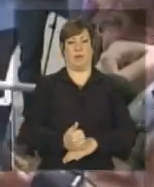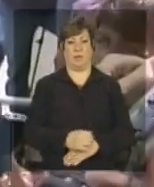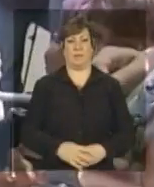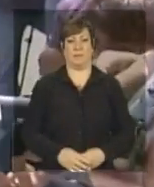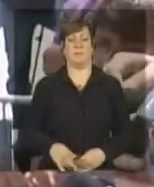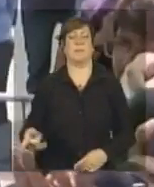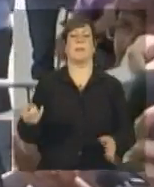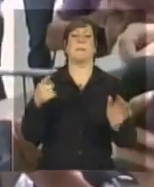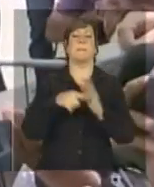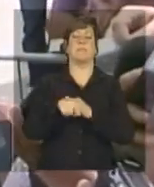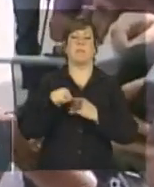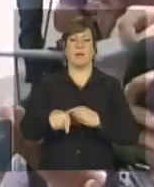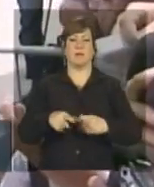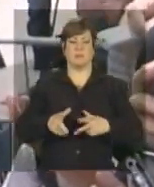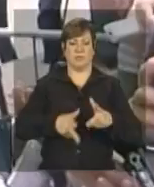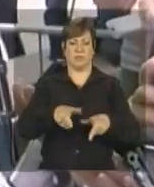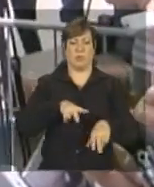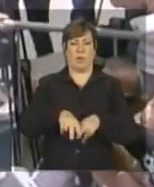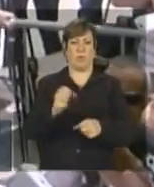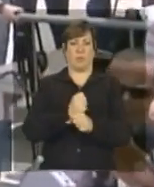Transnordestina continua orçada em